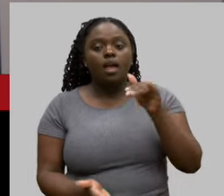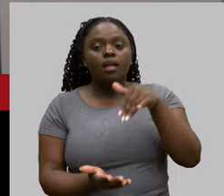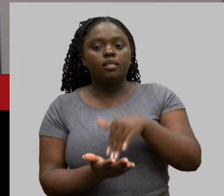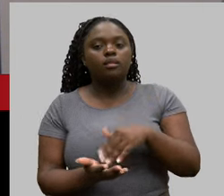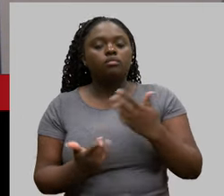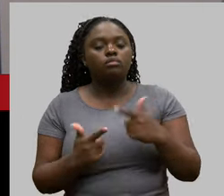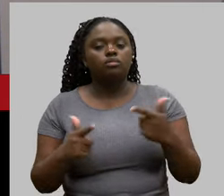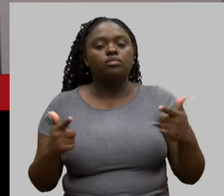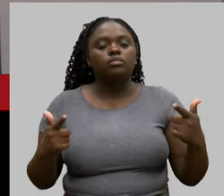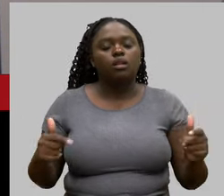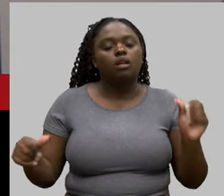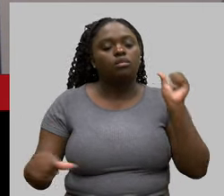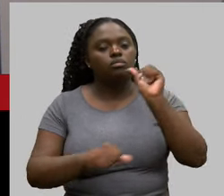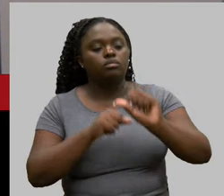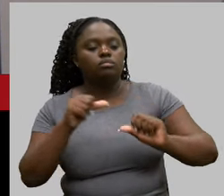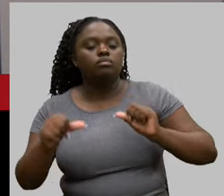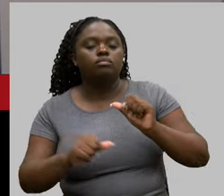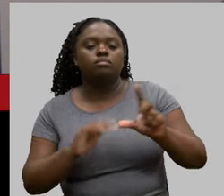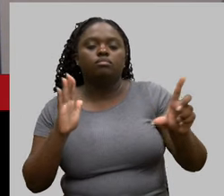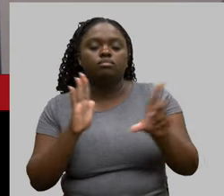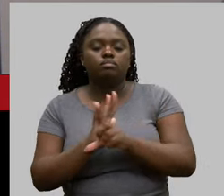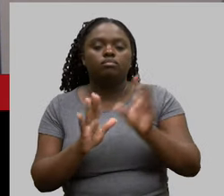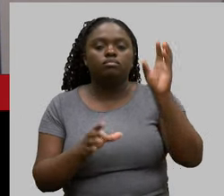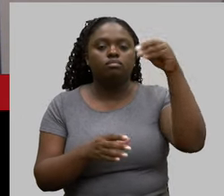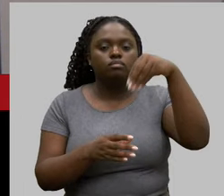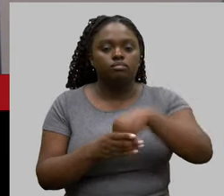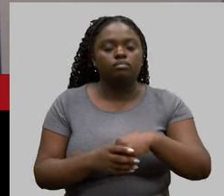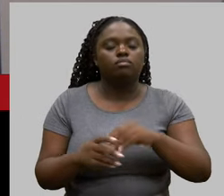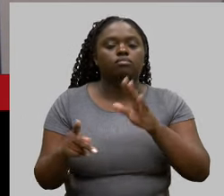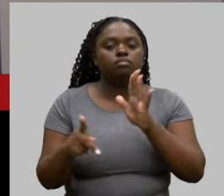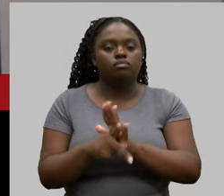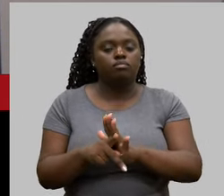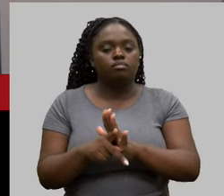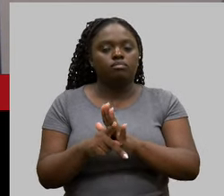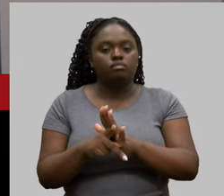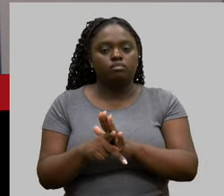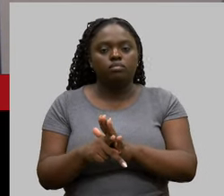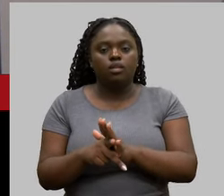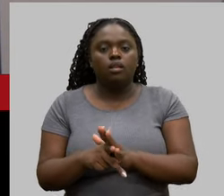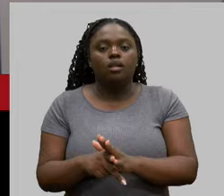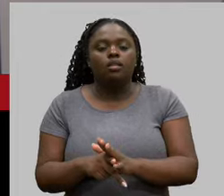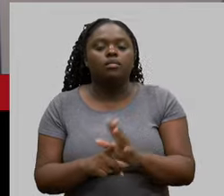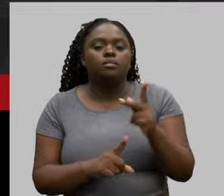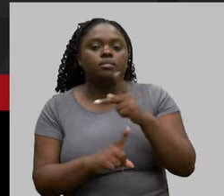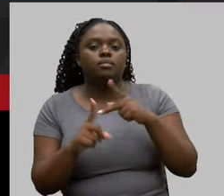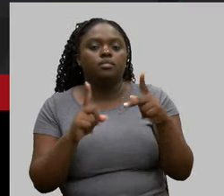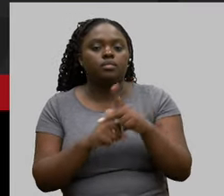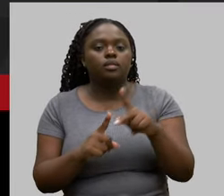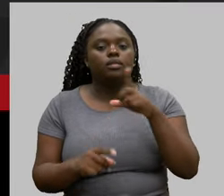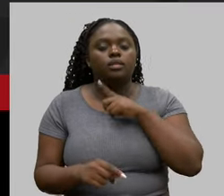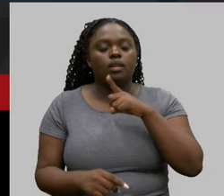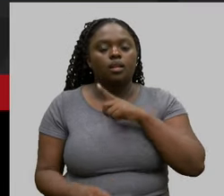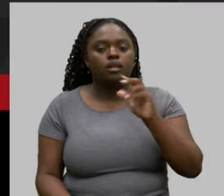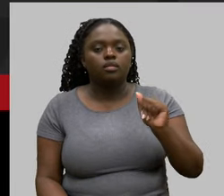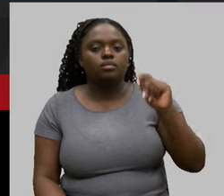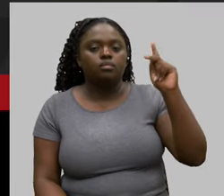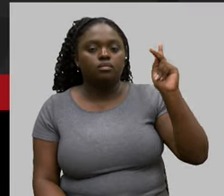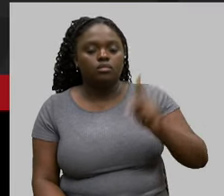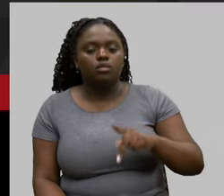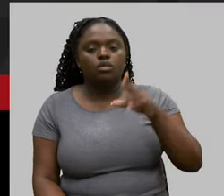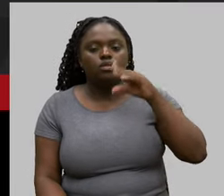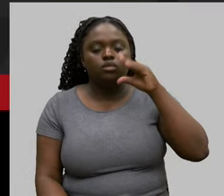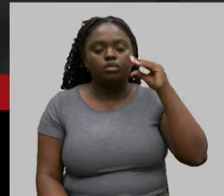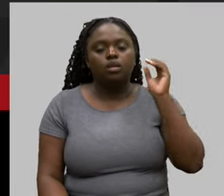legislação interna relacionada aos respectivos regimes próprios de previdência aplicam-se às aposentadorias dos Servidores do